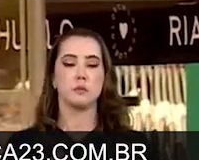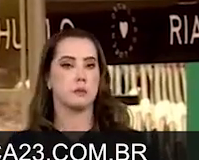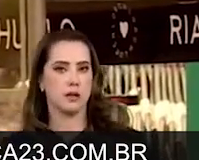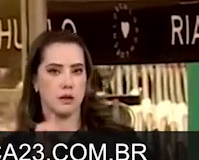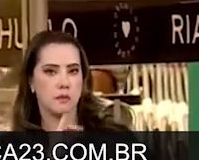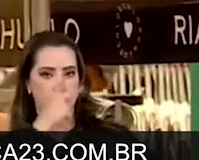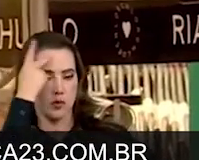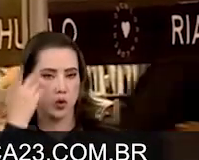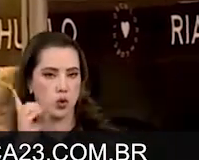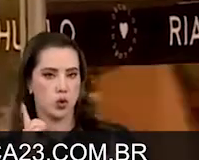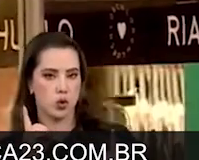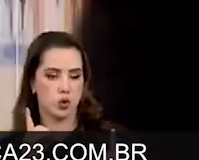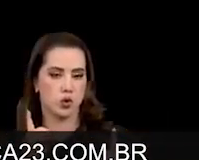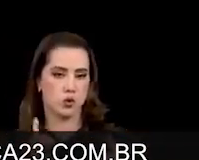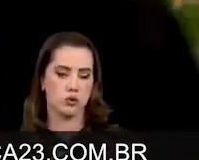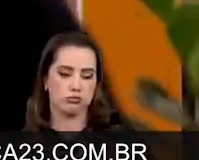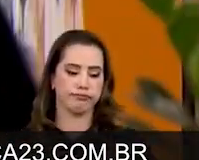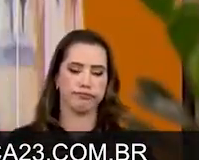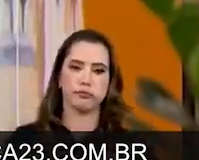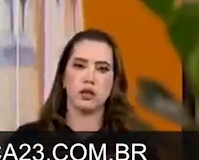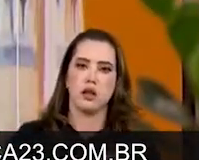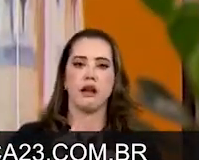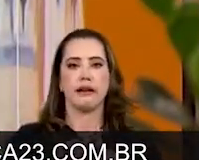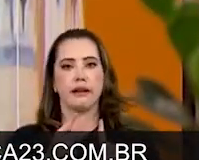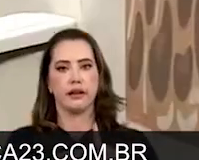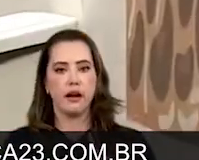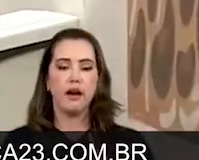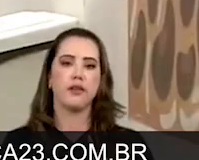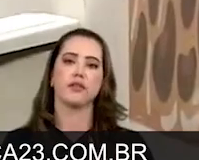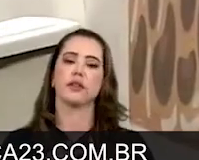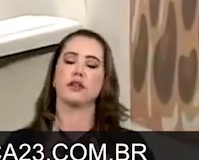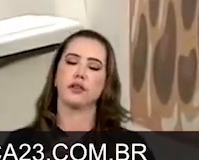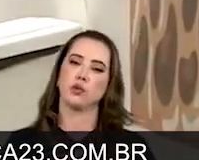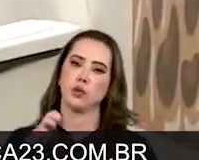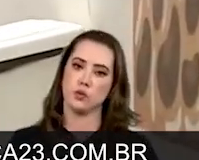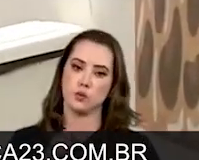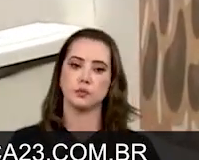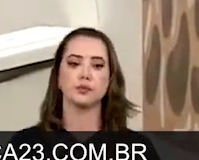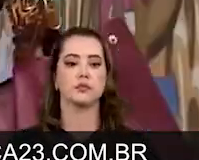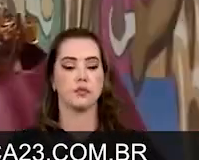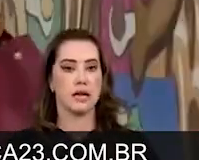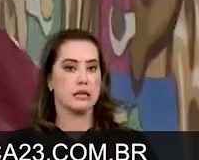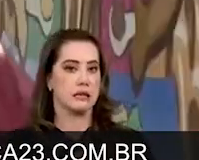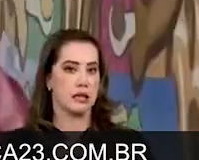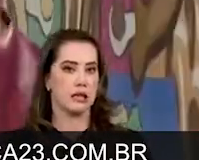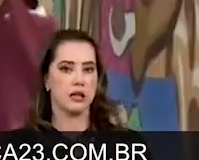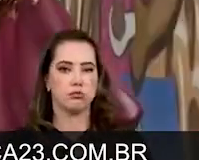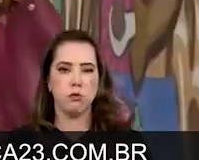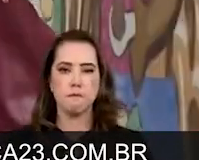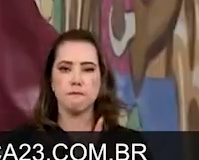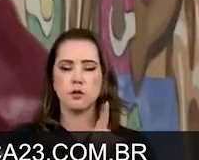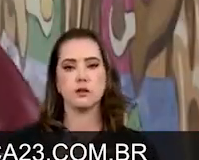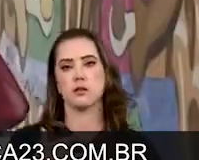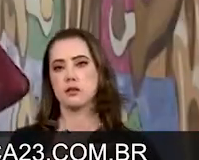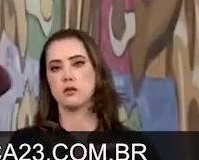como imunossuprimidos, grávidas, pessoas com comorbidades e idosos. A Secretaria de Vigilância em Saúde